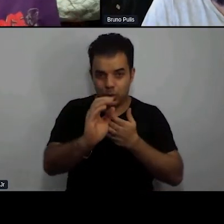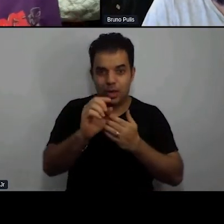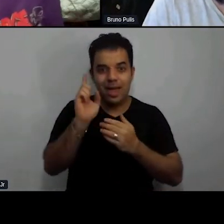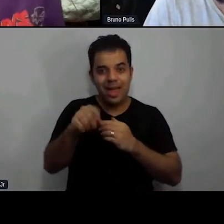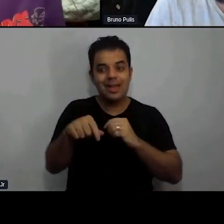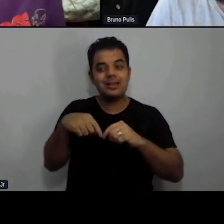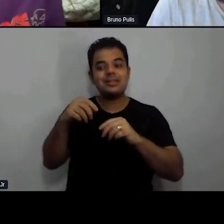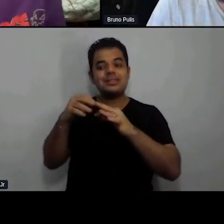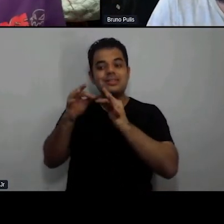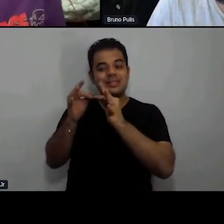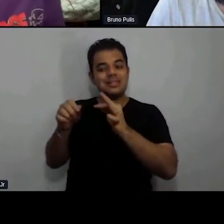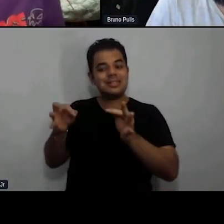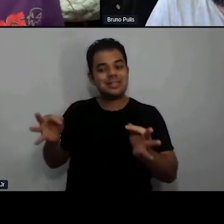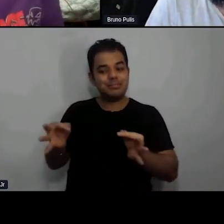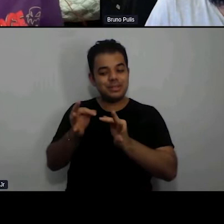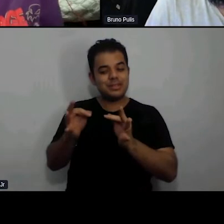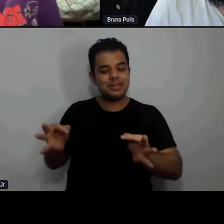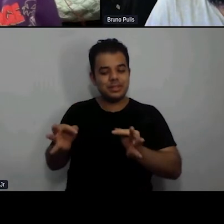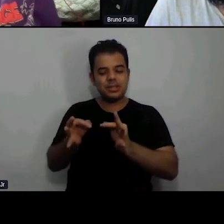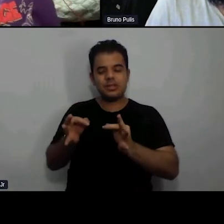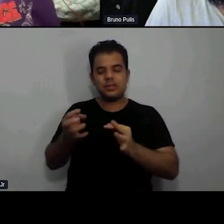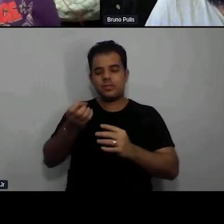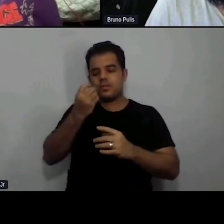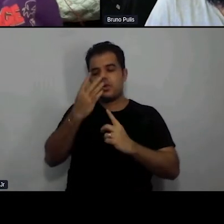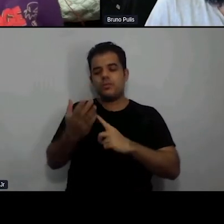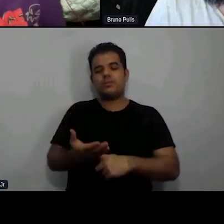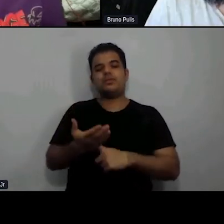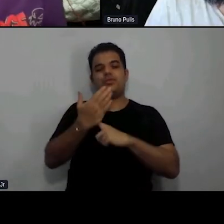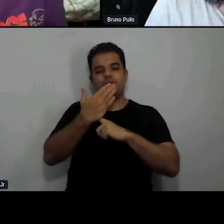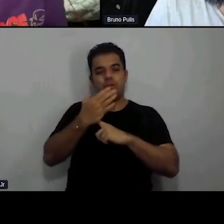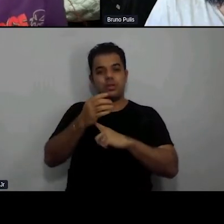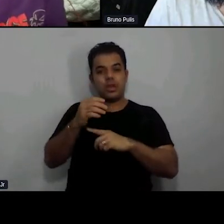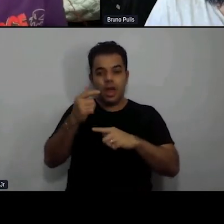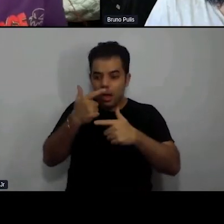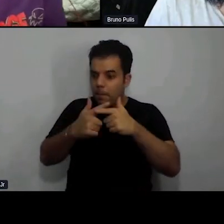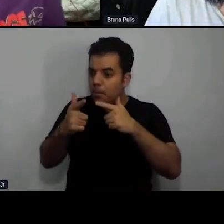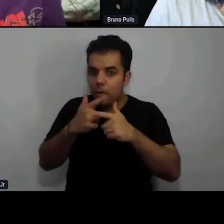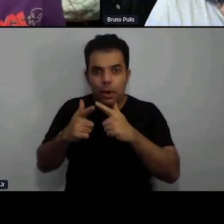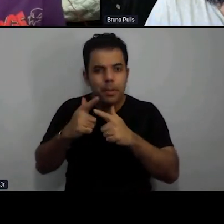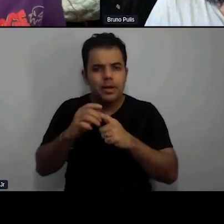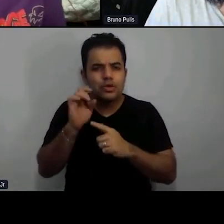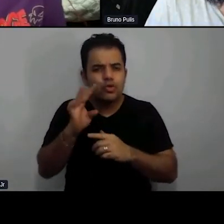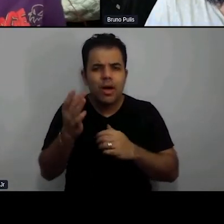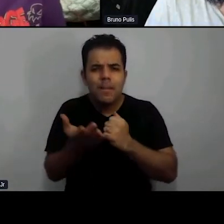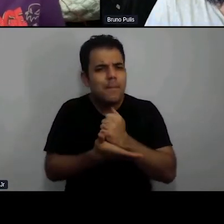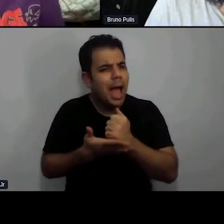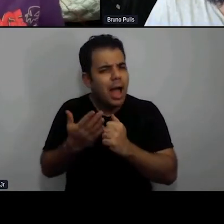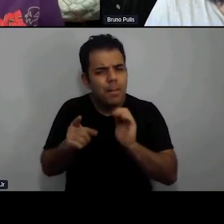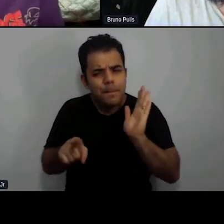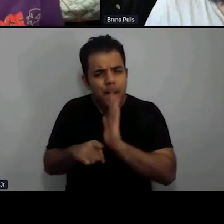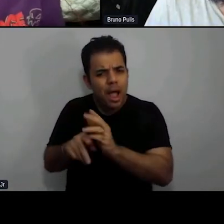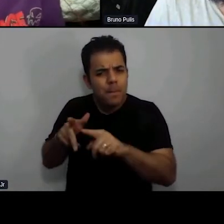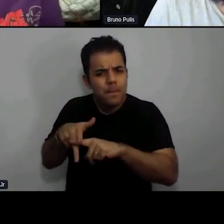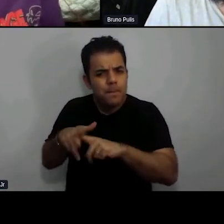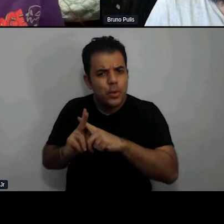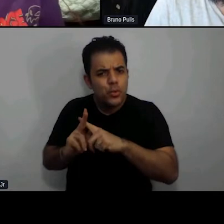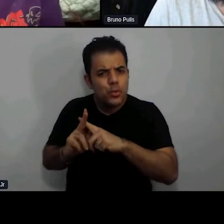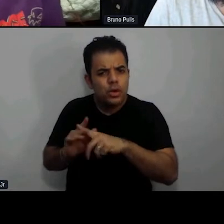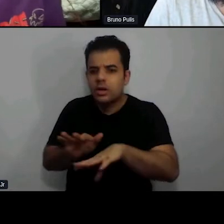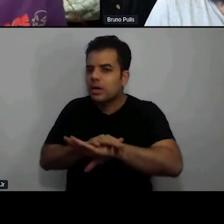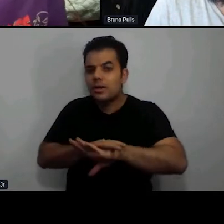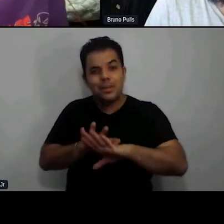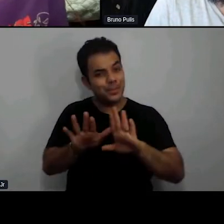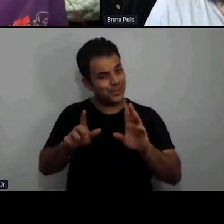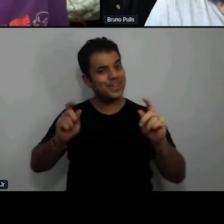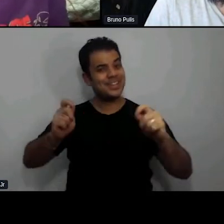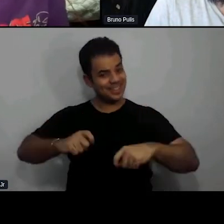é mais. São problemas que, se você apenas sanar com coisas básicas, pensando sempre no simples,